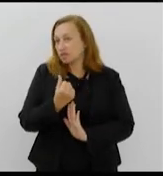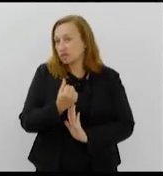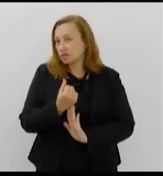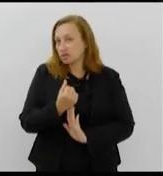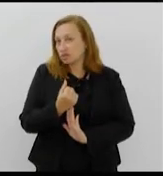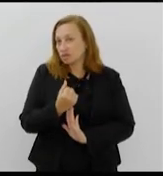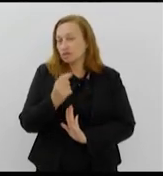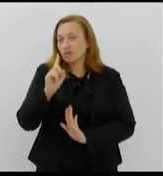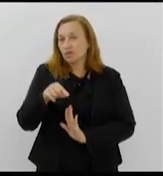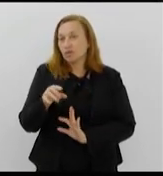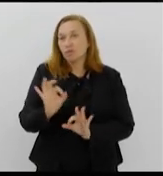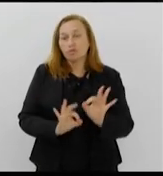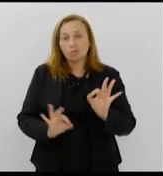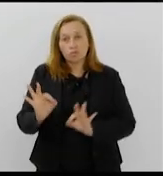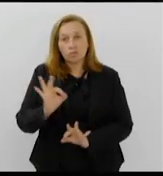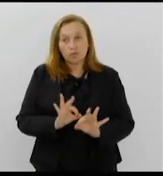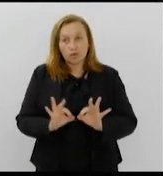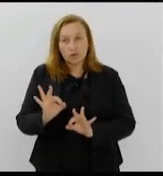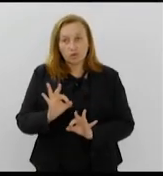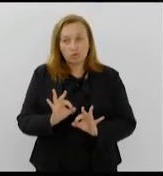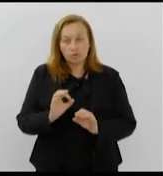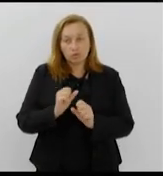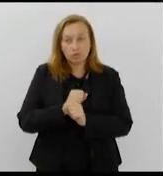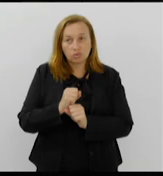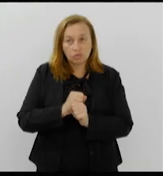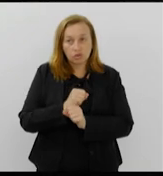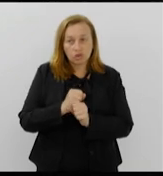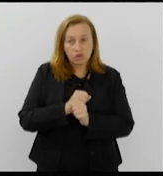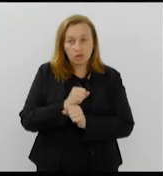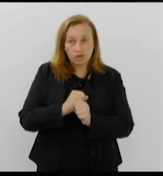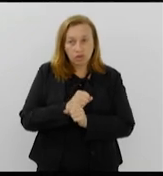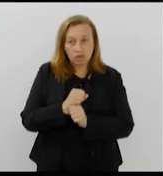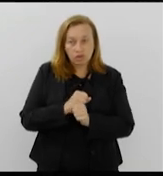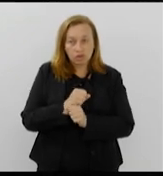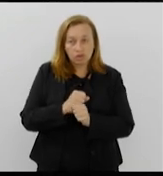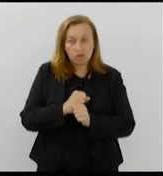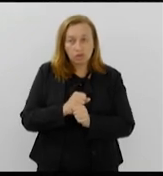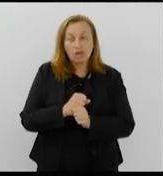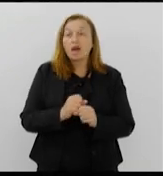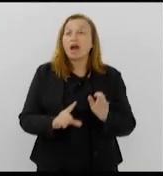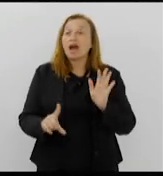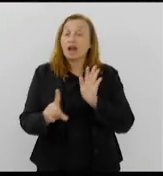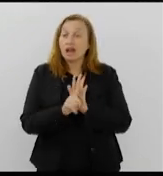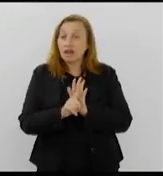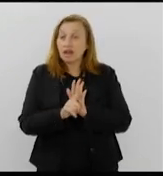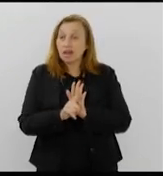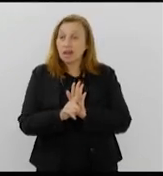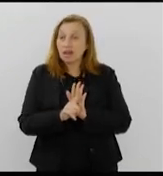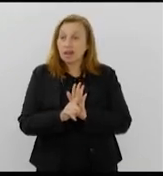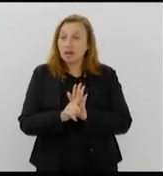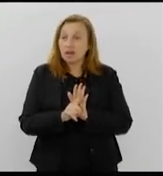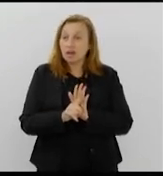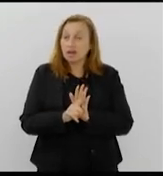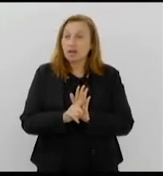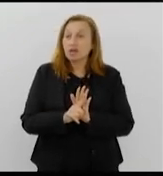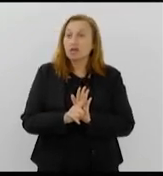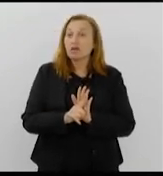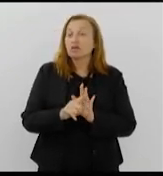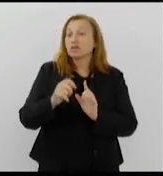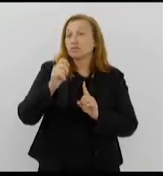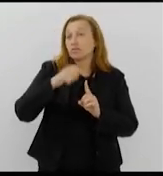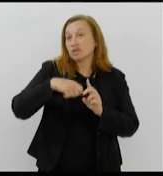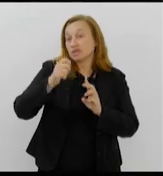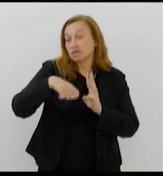é, o plano plurianual, a lei de diretrizes orçamentárias, a lei do orçamento anual